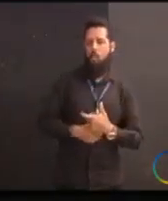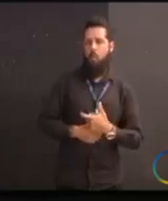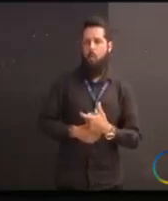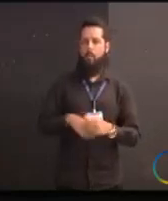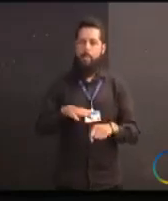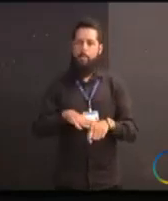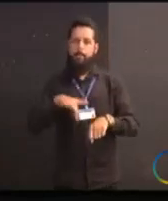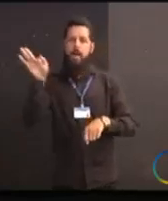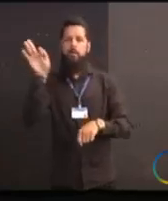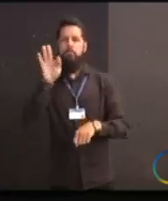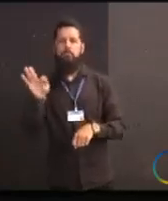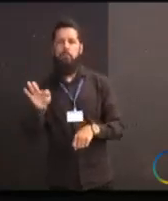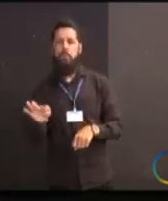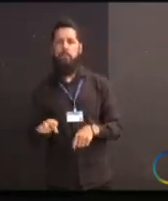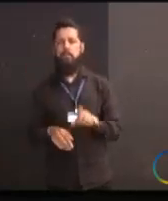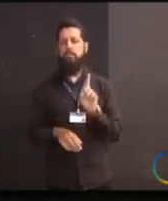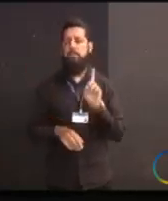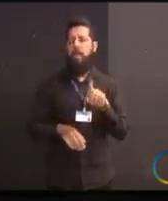necessidades.